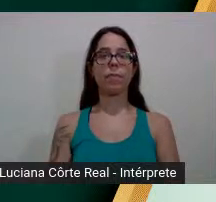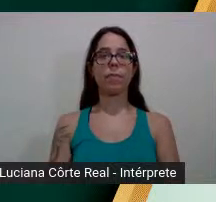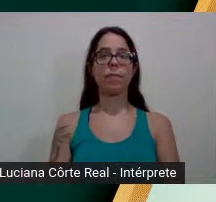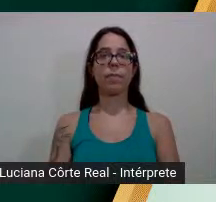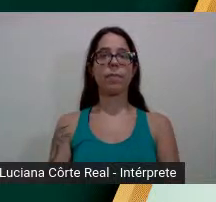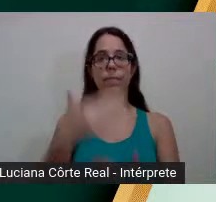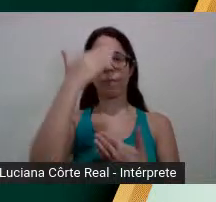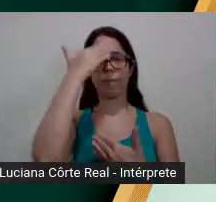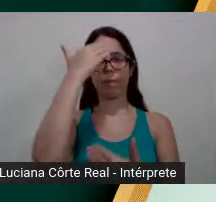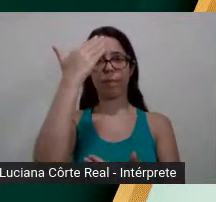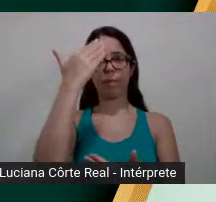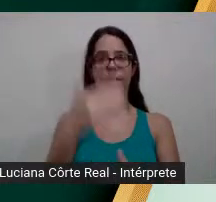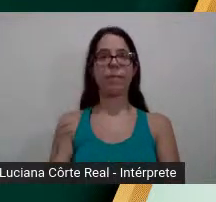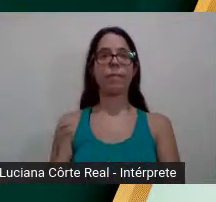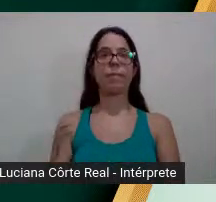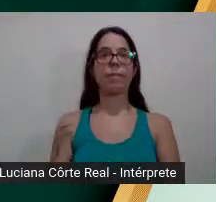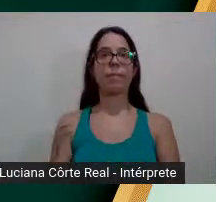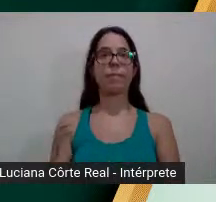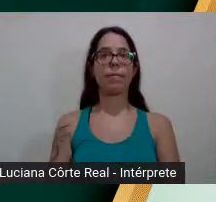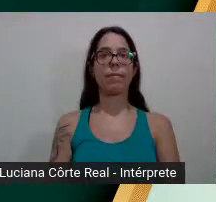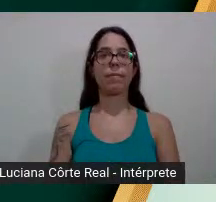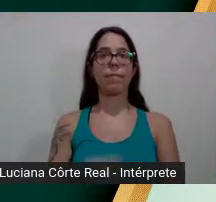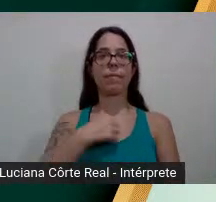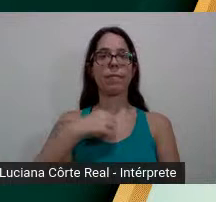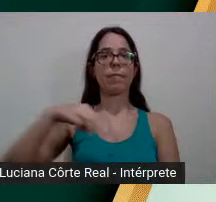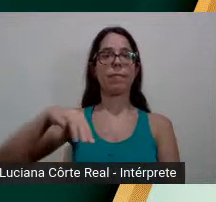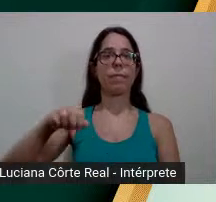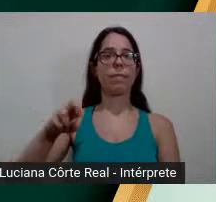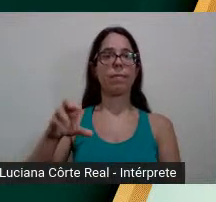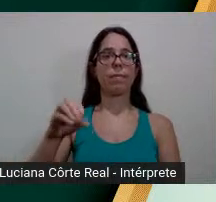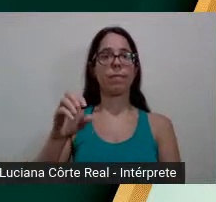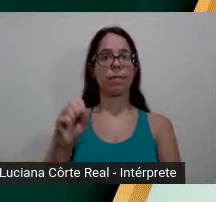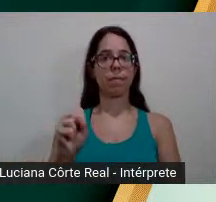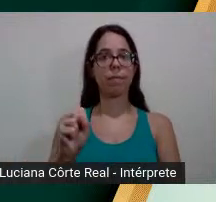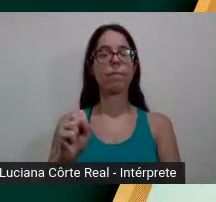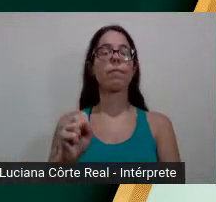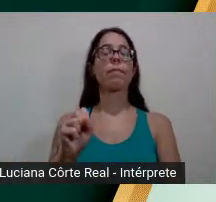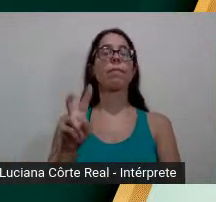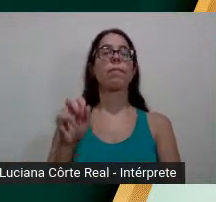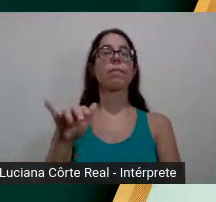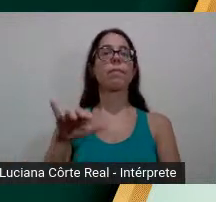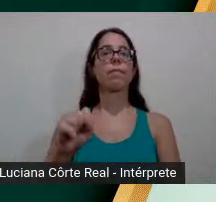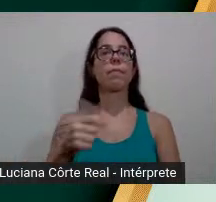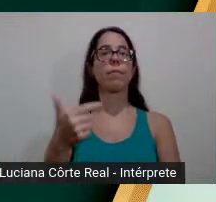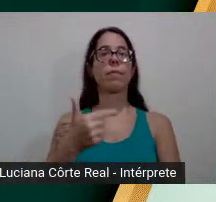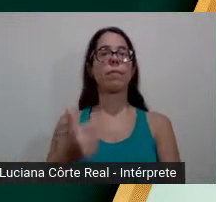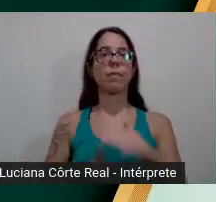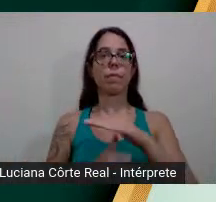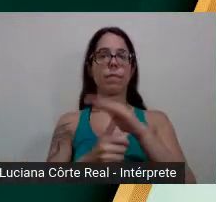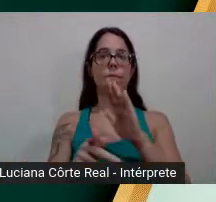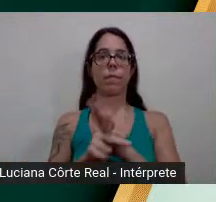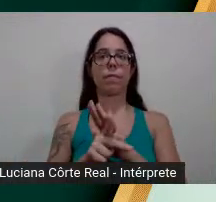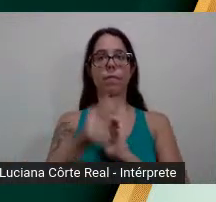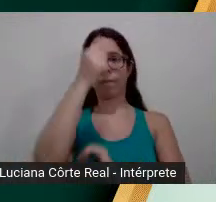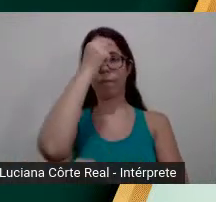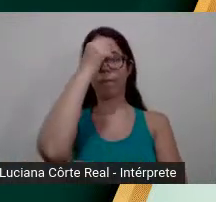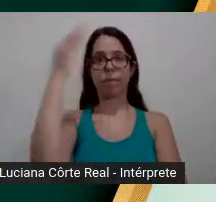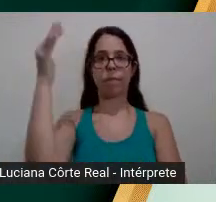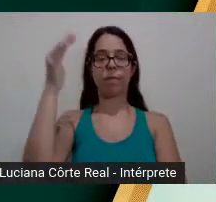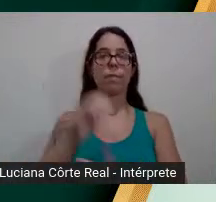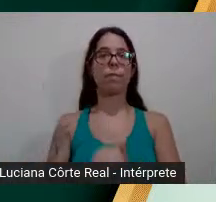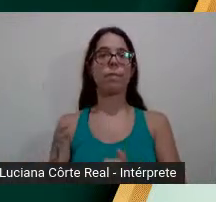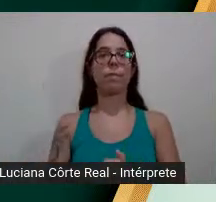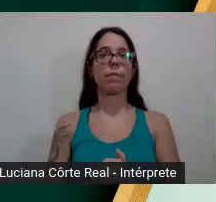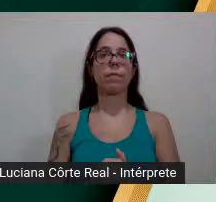Obrigado, Denise. Eu, Marcos Vinícius Morini Queirol, vice-reitor da Universidade Federal do Pampa,